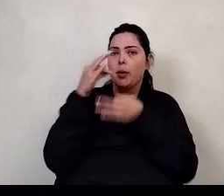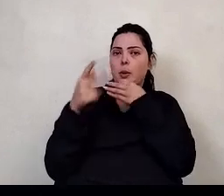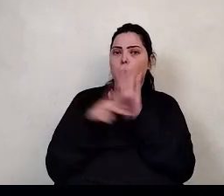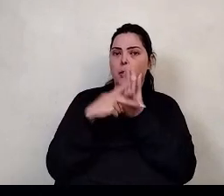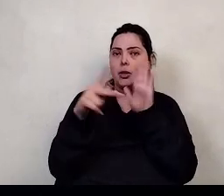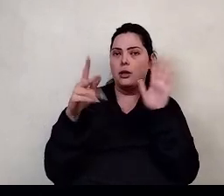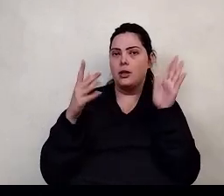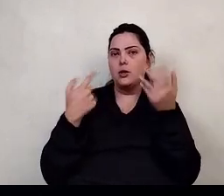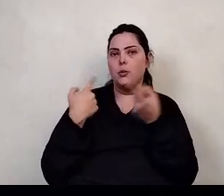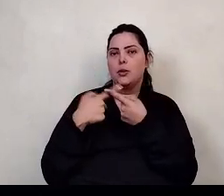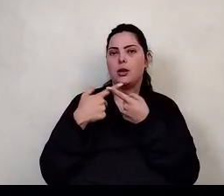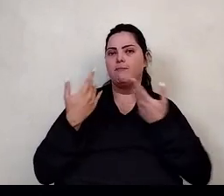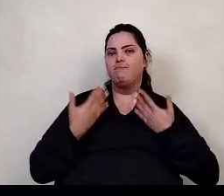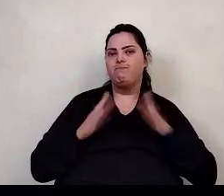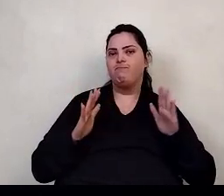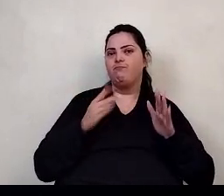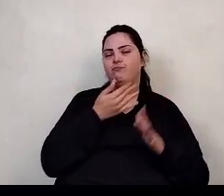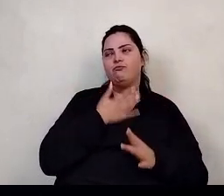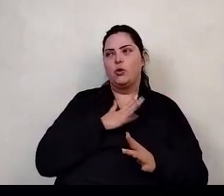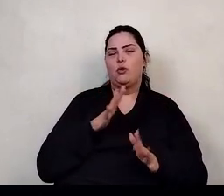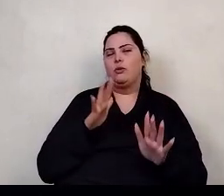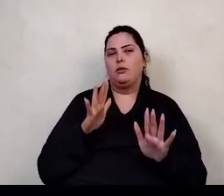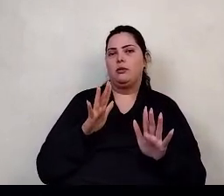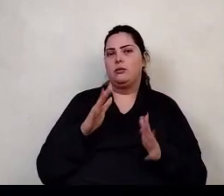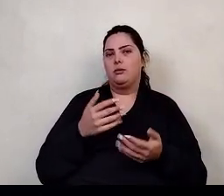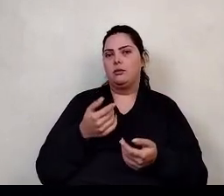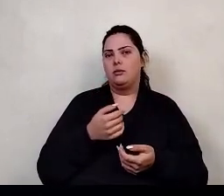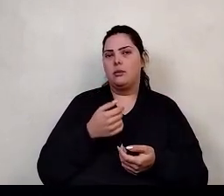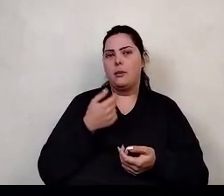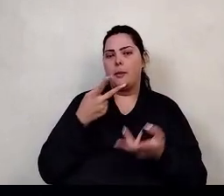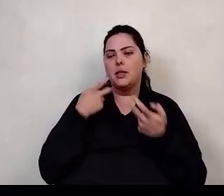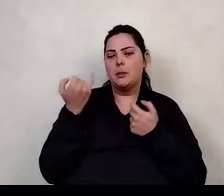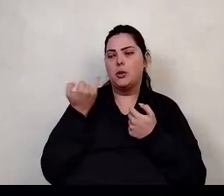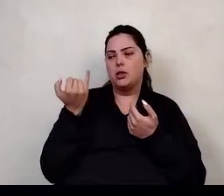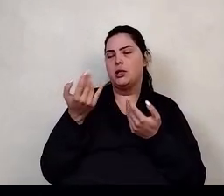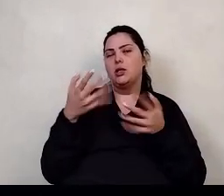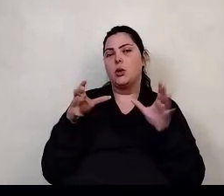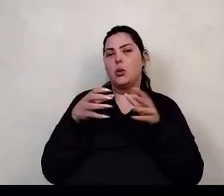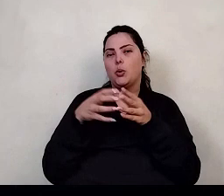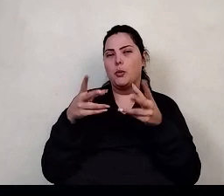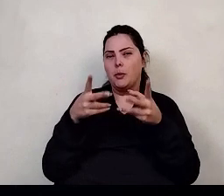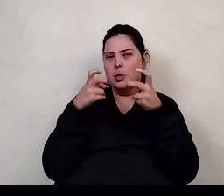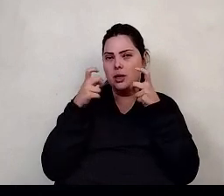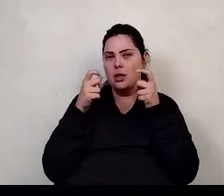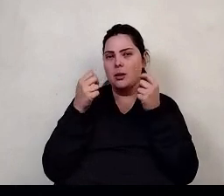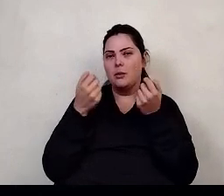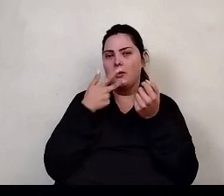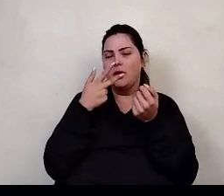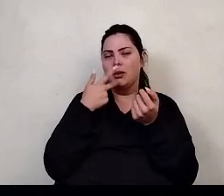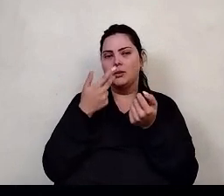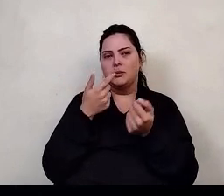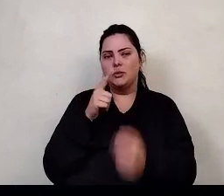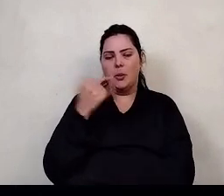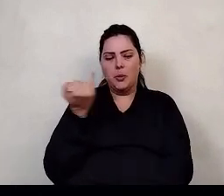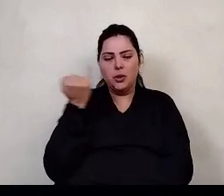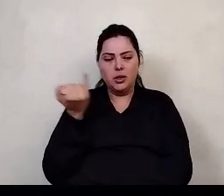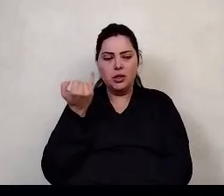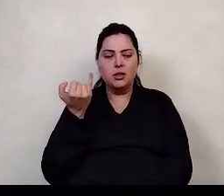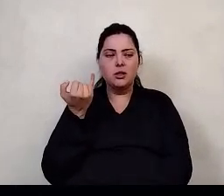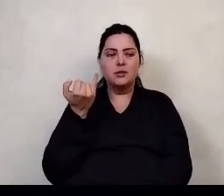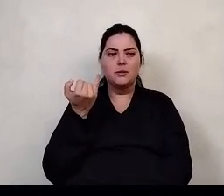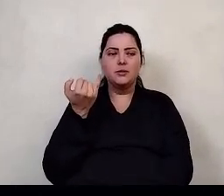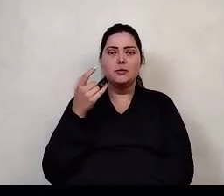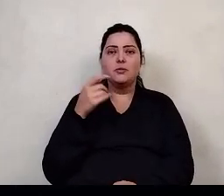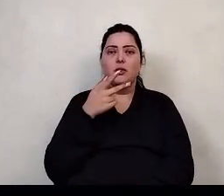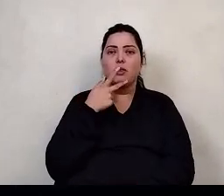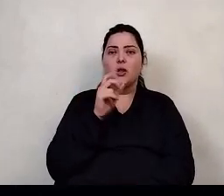porquê eles ainda não veem valor nisso. O fato é que quando a gente vê esse grupo de profissionais que dizem que não vê valor, normalmente a gente só faz uma afirmação